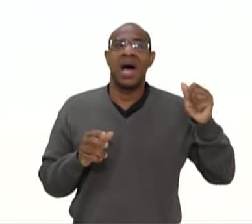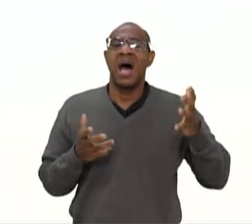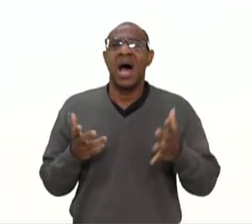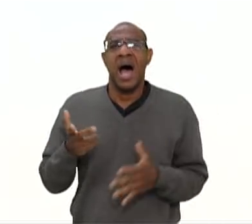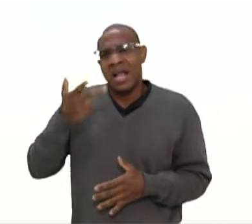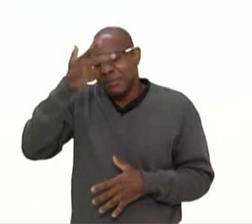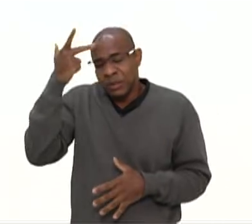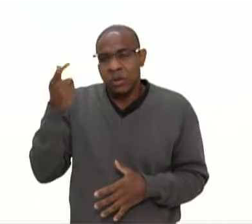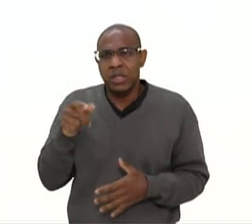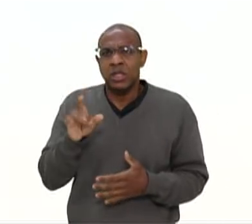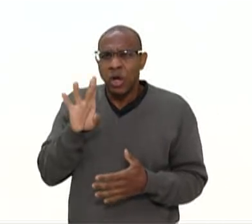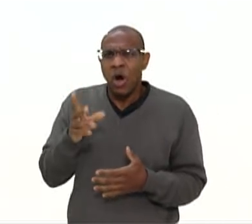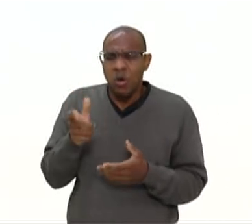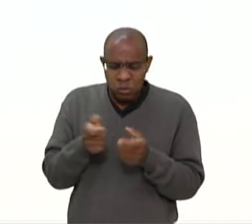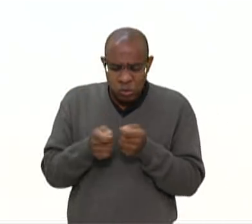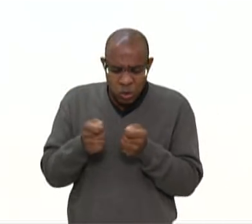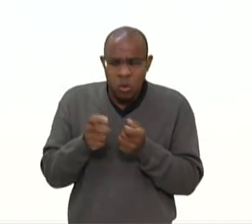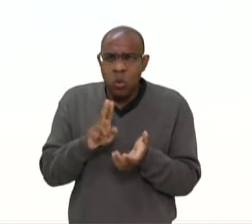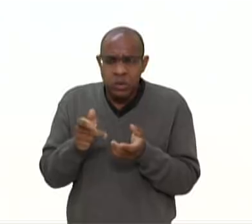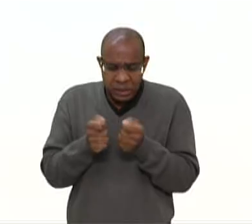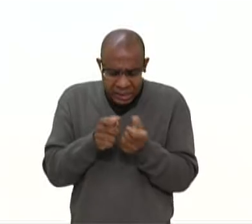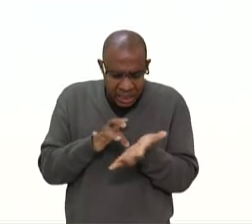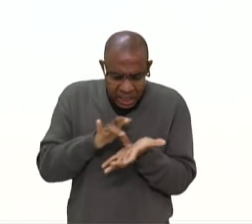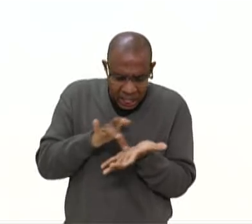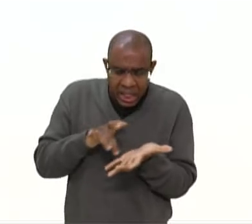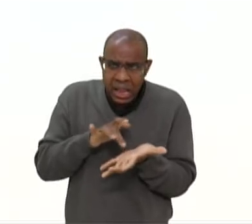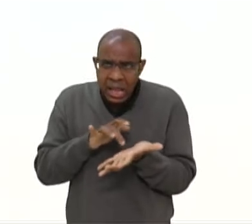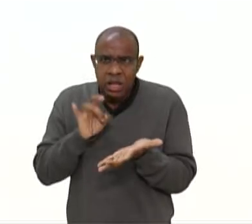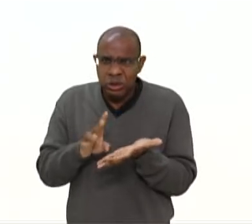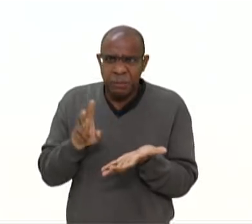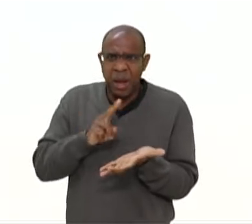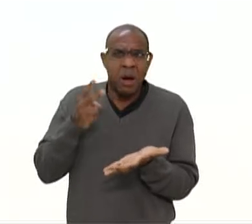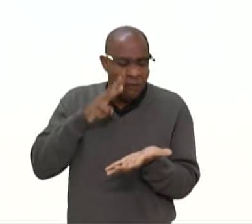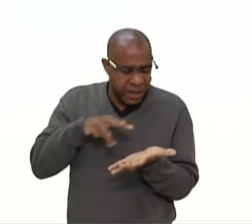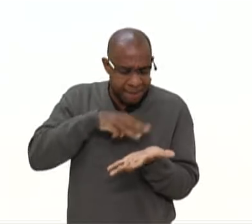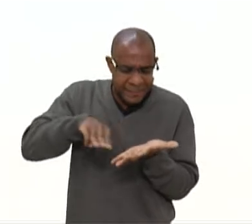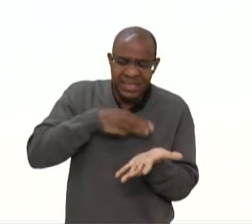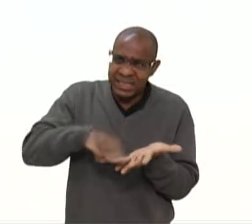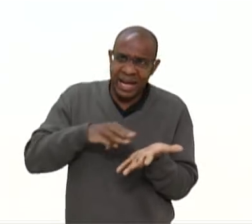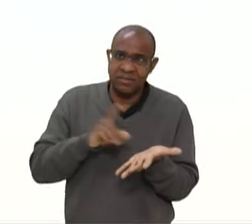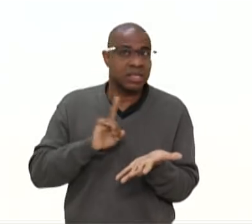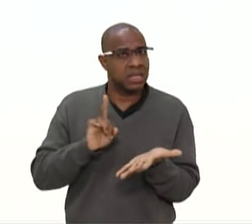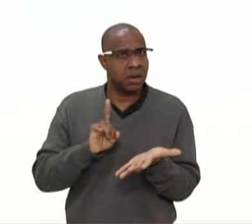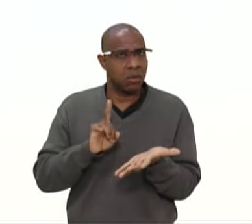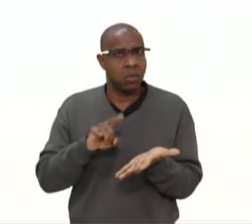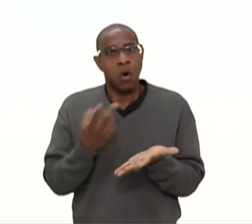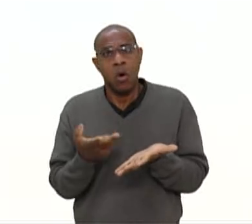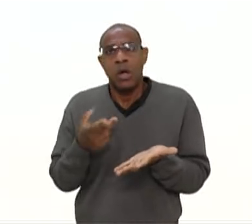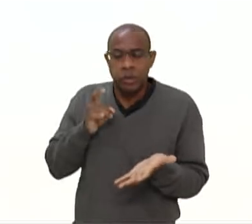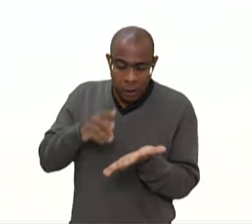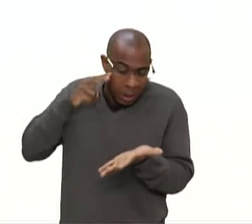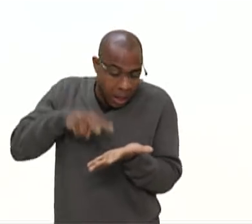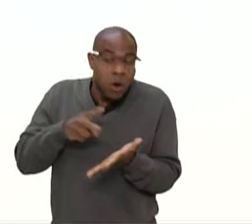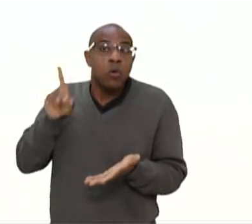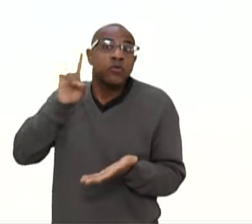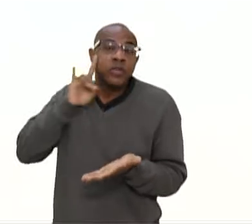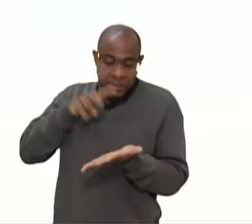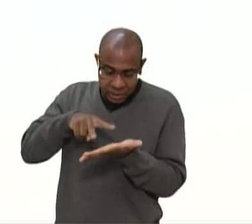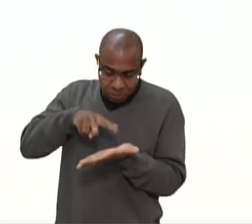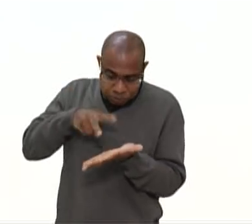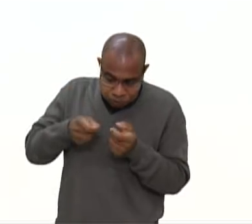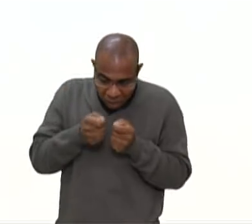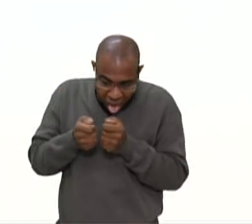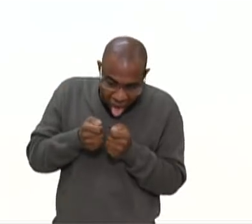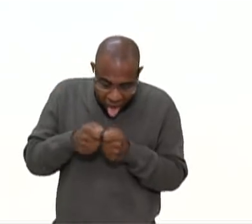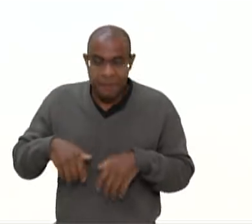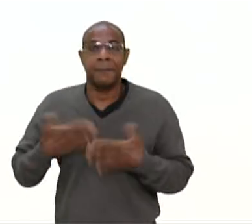mensagem ou outra, e sim, ficam vidrados o dia inteiro. Letra B, as pessoas precisam aprender a ter